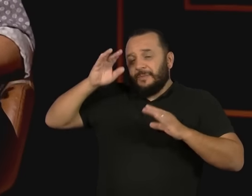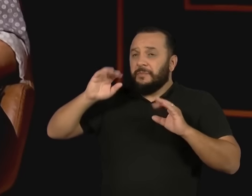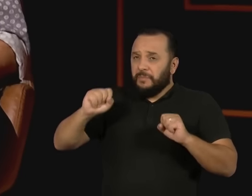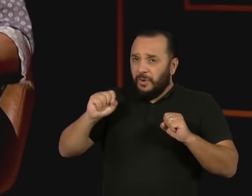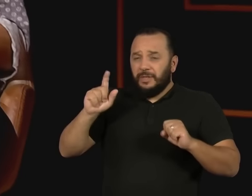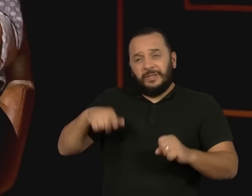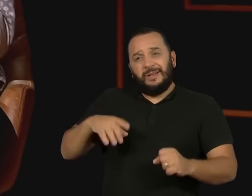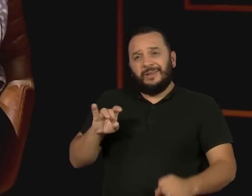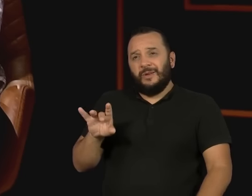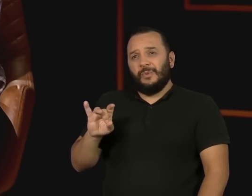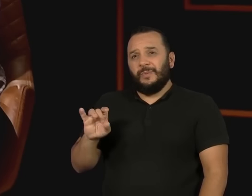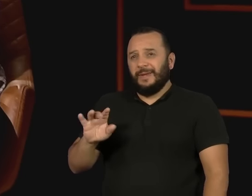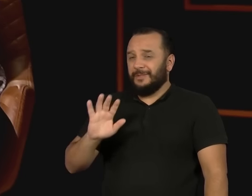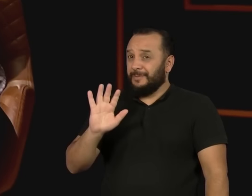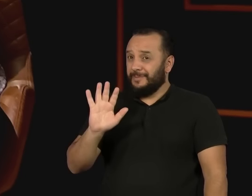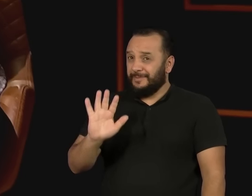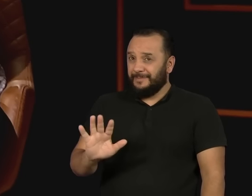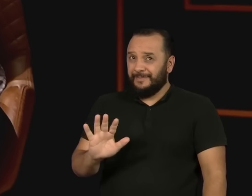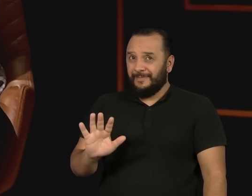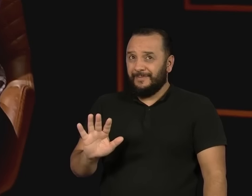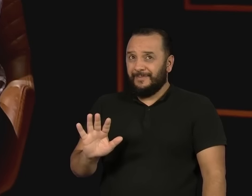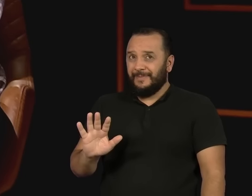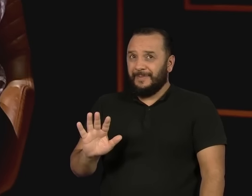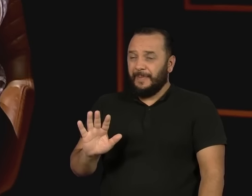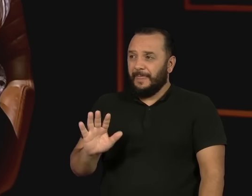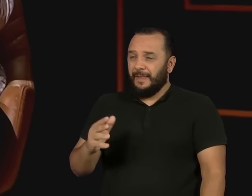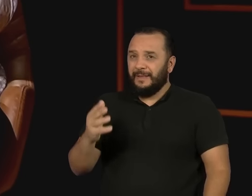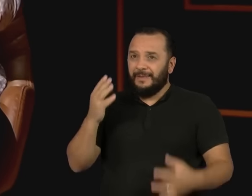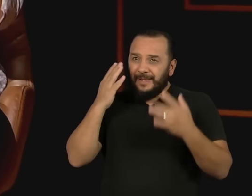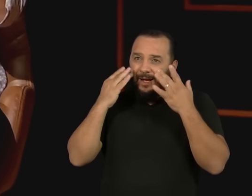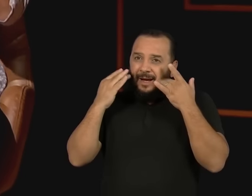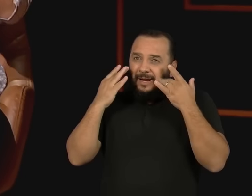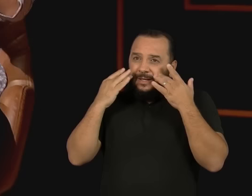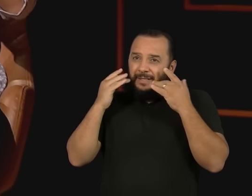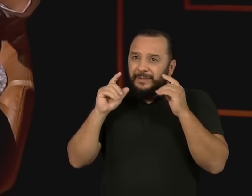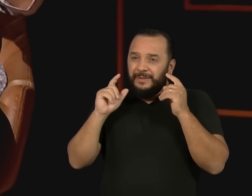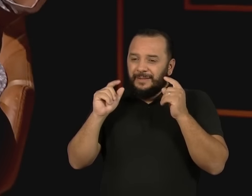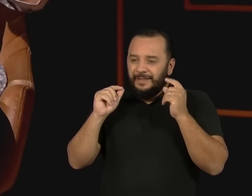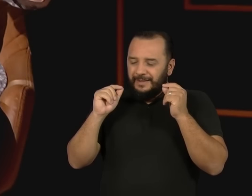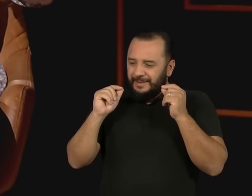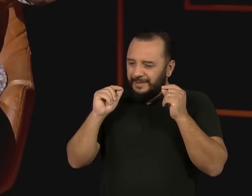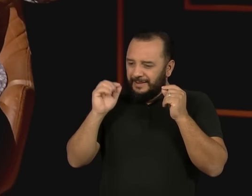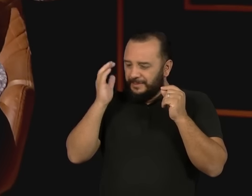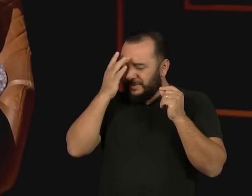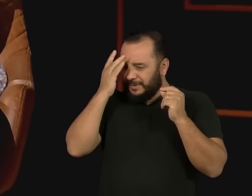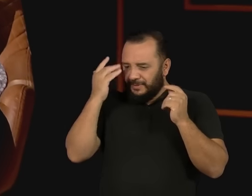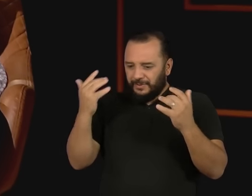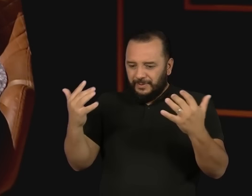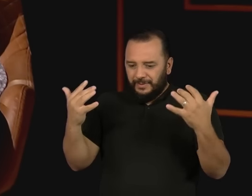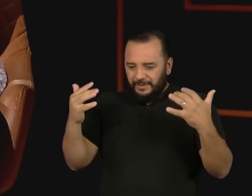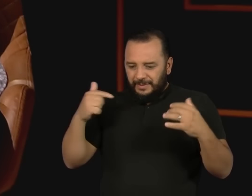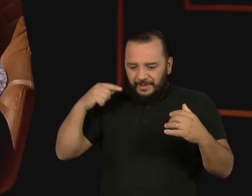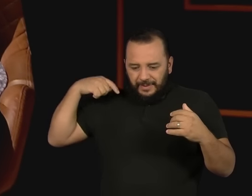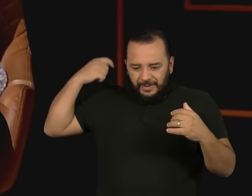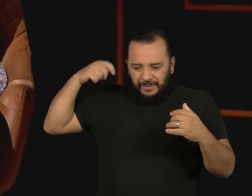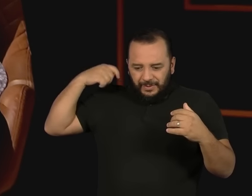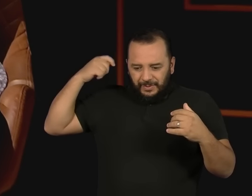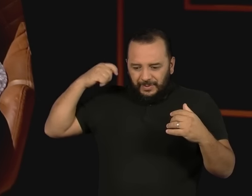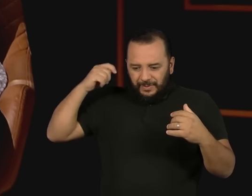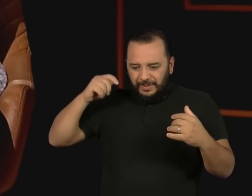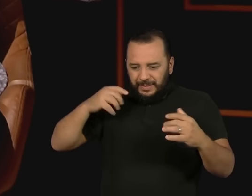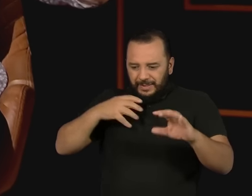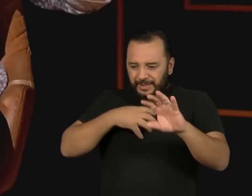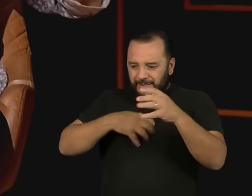no automático, mas... chegar num instante de teatro em que parece que o público, a plateia e o ator estão ali sentindo